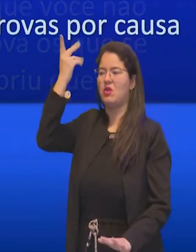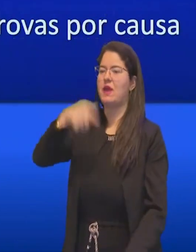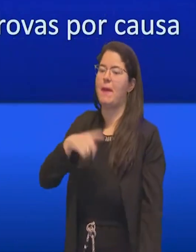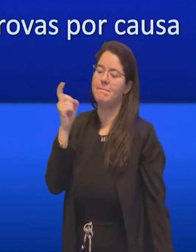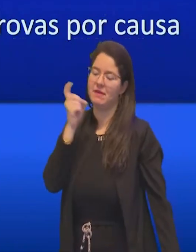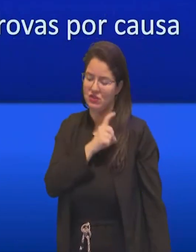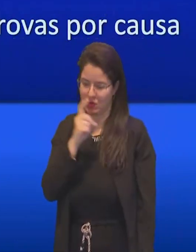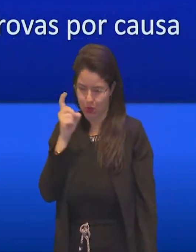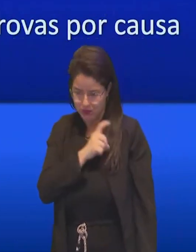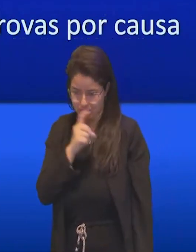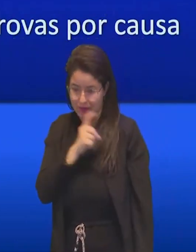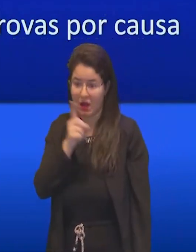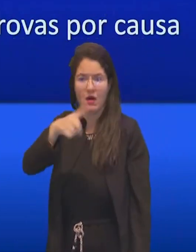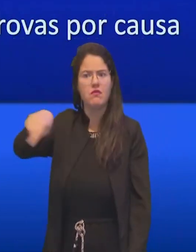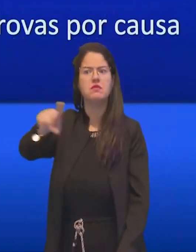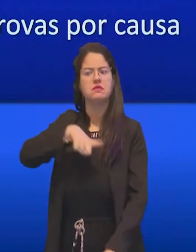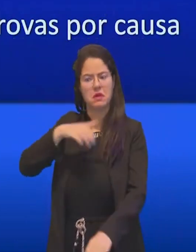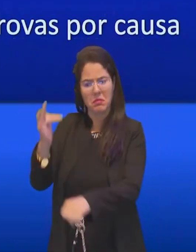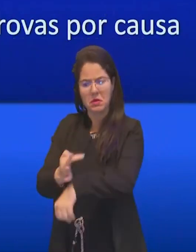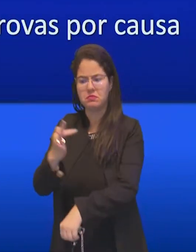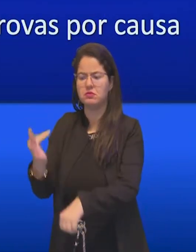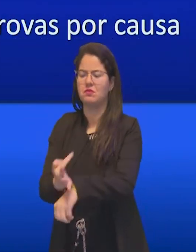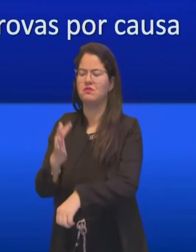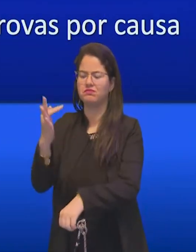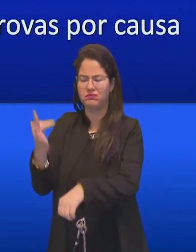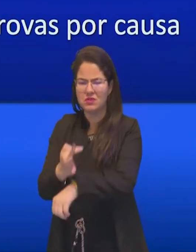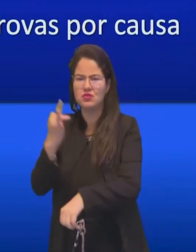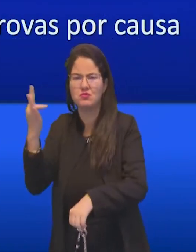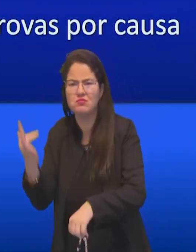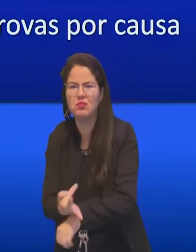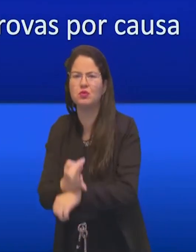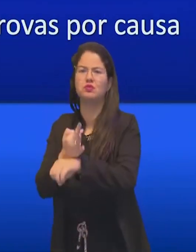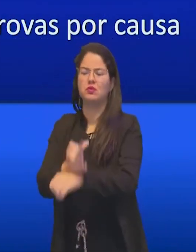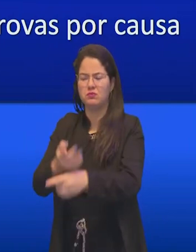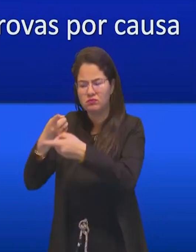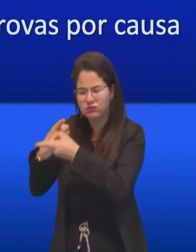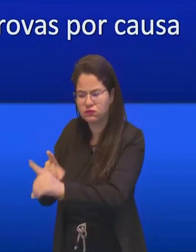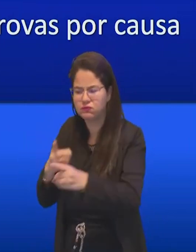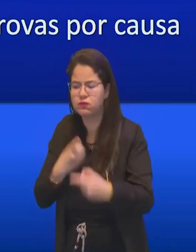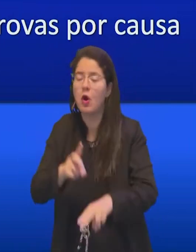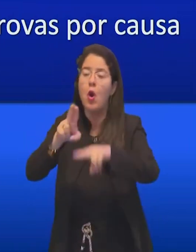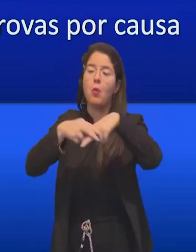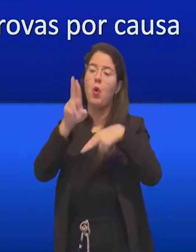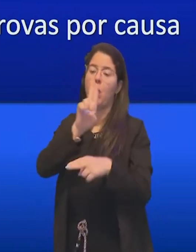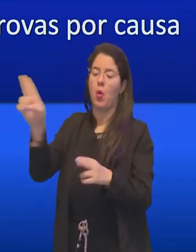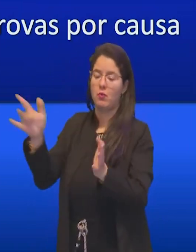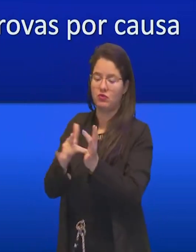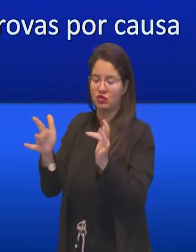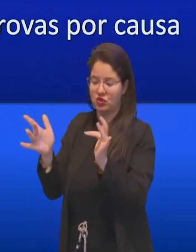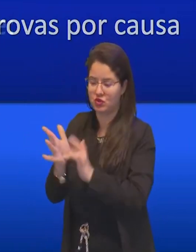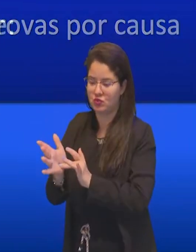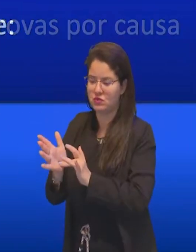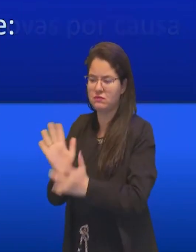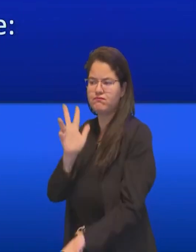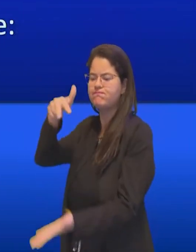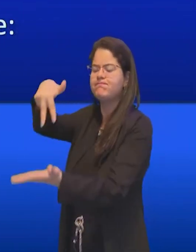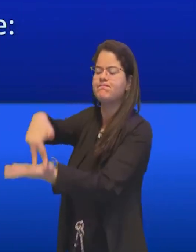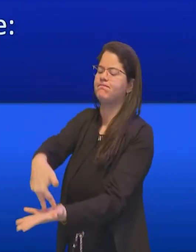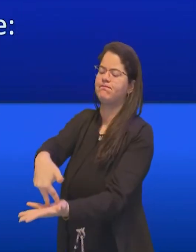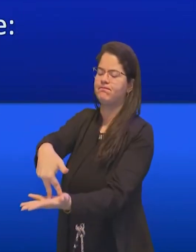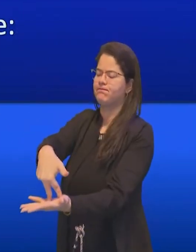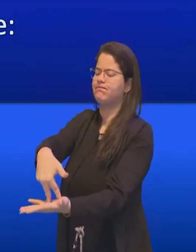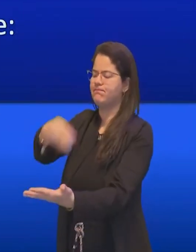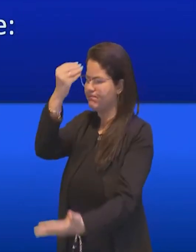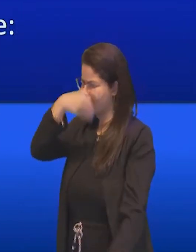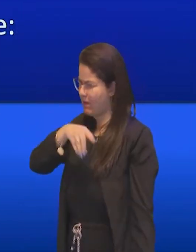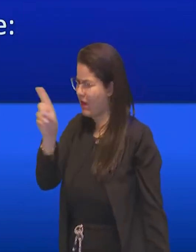mentirosos. Você tem perseverança e suportou provas por causa do meu nome, sem esmorecer.